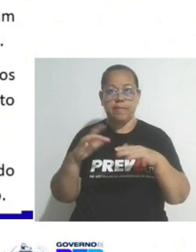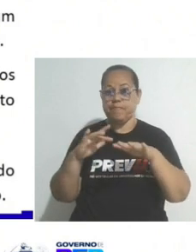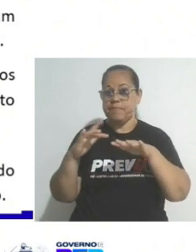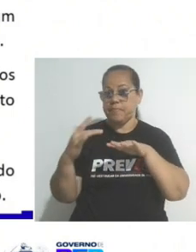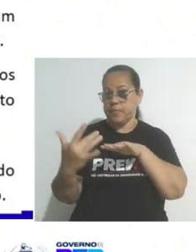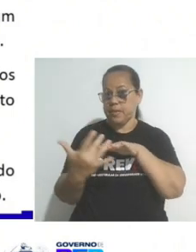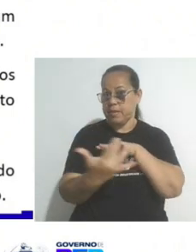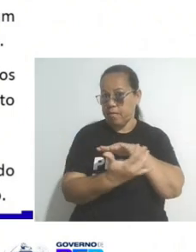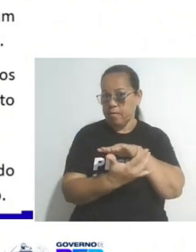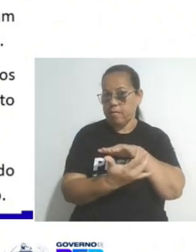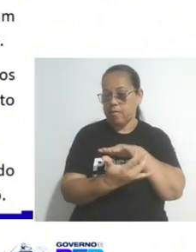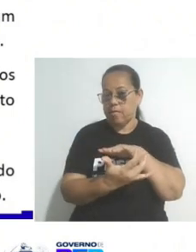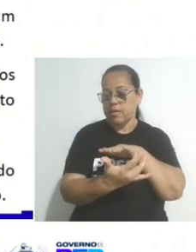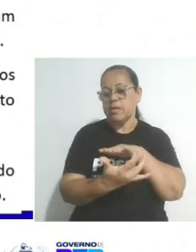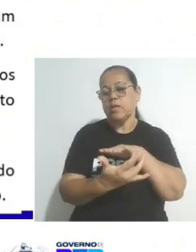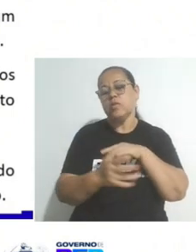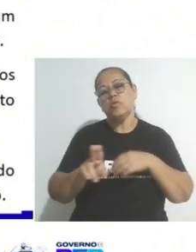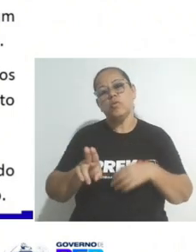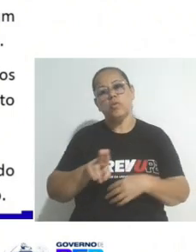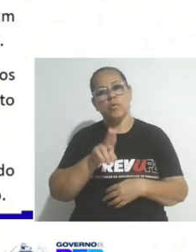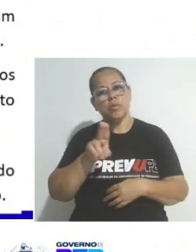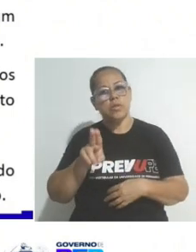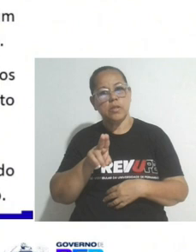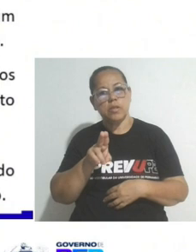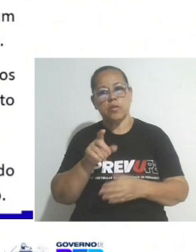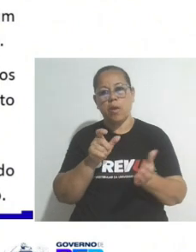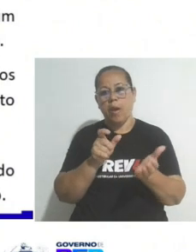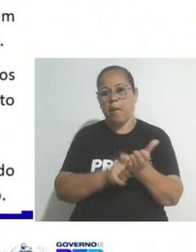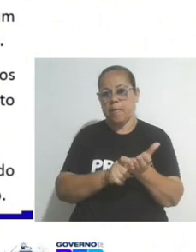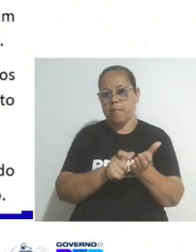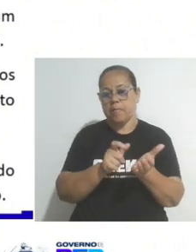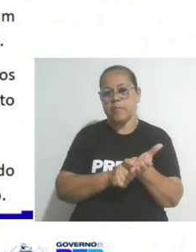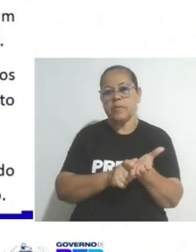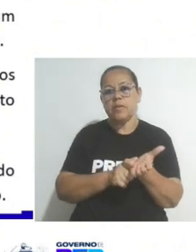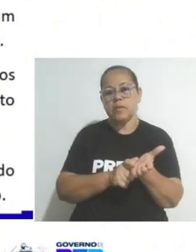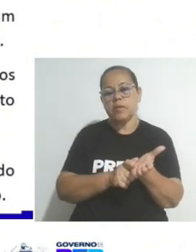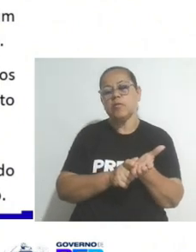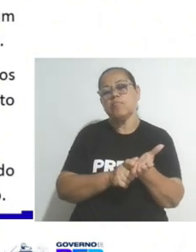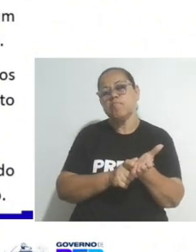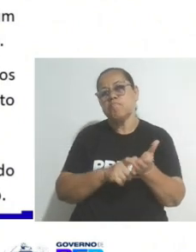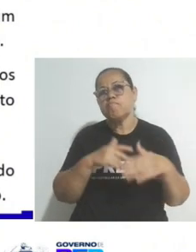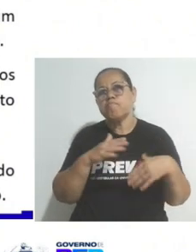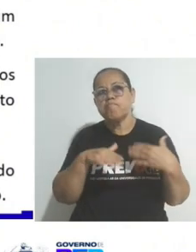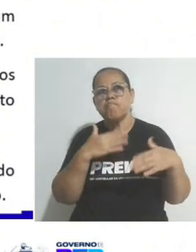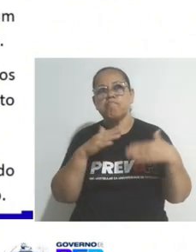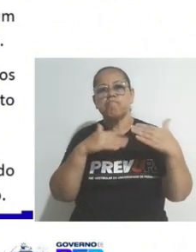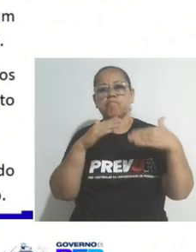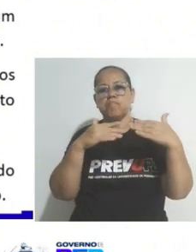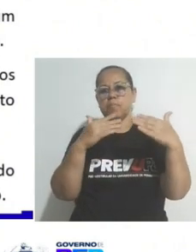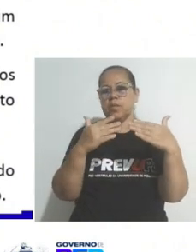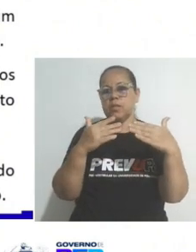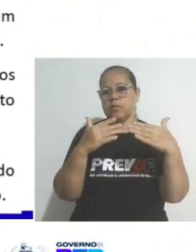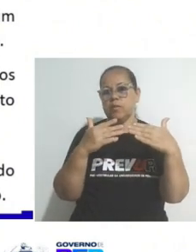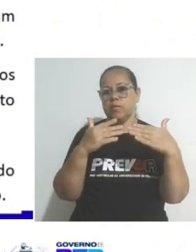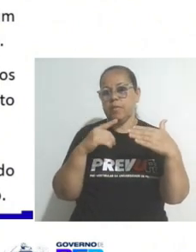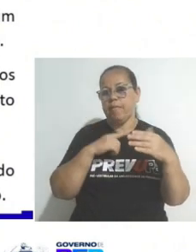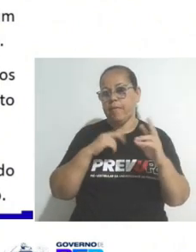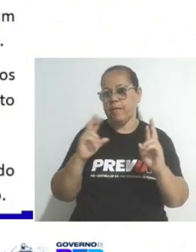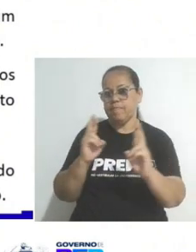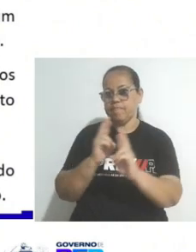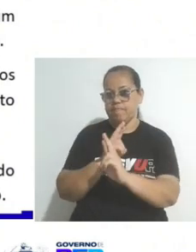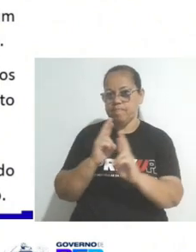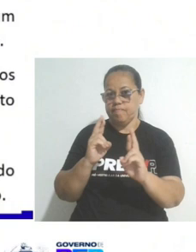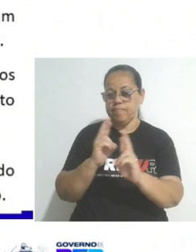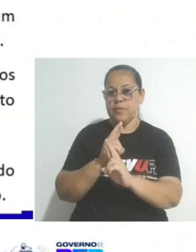sociais digitais utilizam os aplicativos como vias de construção para essas relações